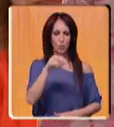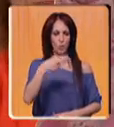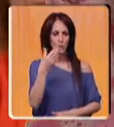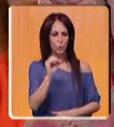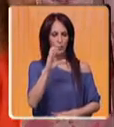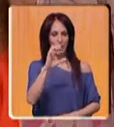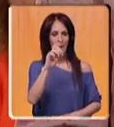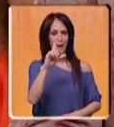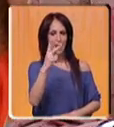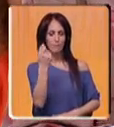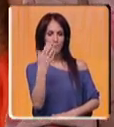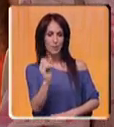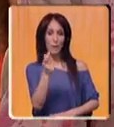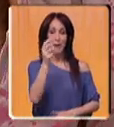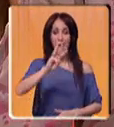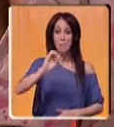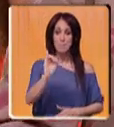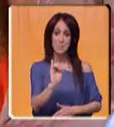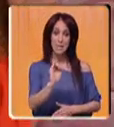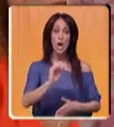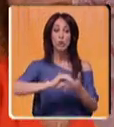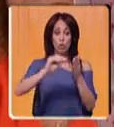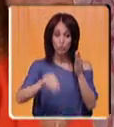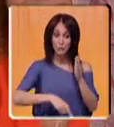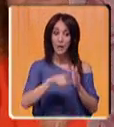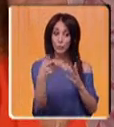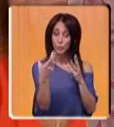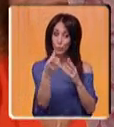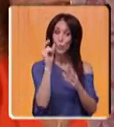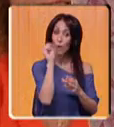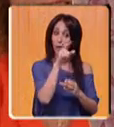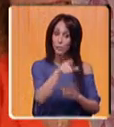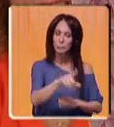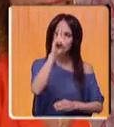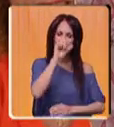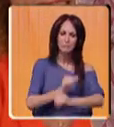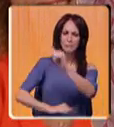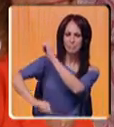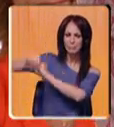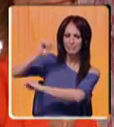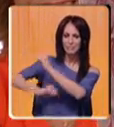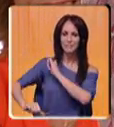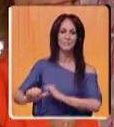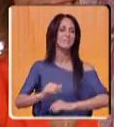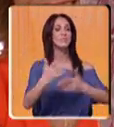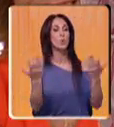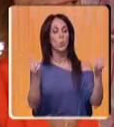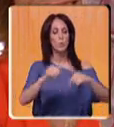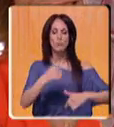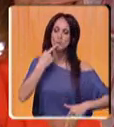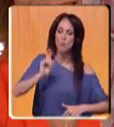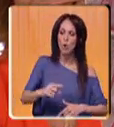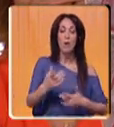Ami Valentim de Carvalho assinar contrato com o cantor. Vamos recordar Regresso. Ele que regressa ao